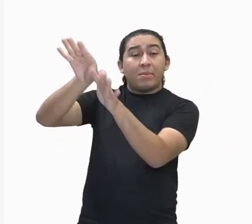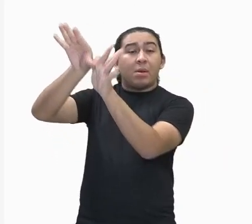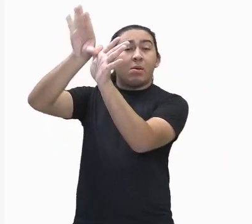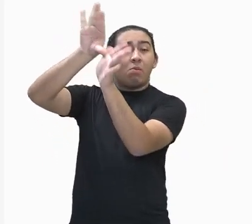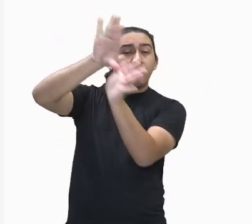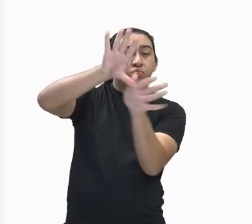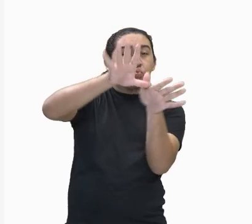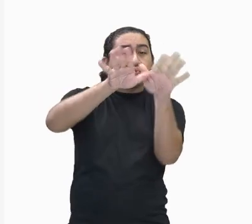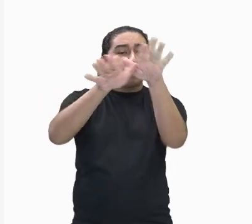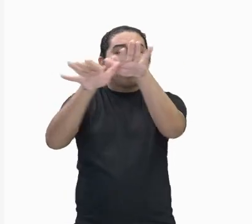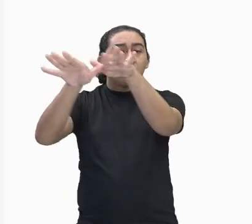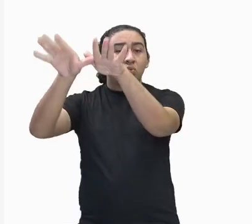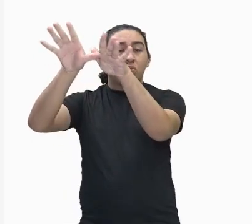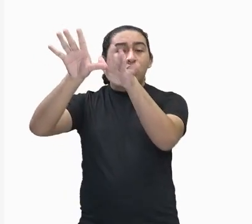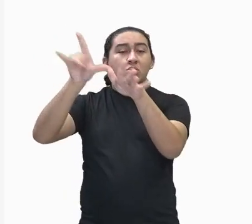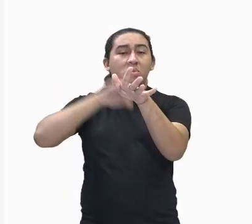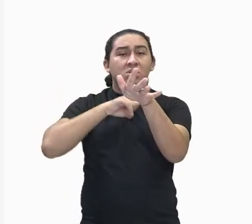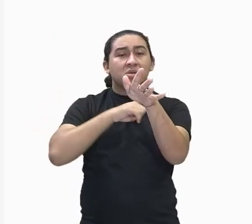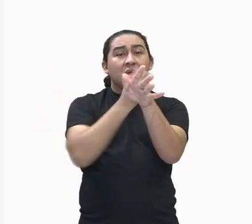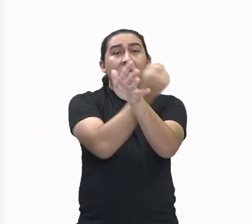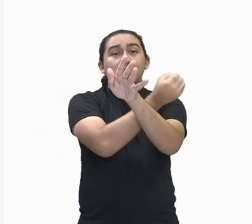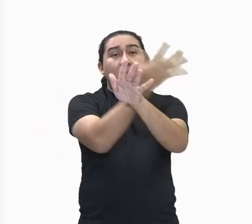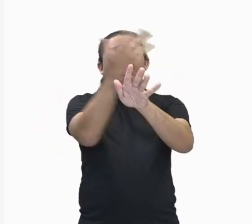passam das vestes nos